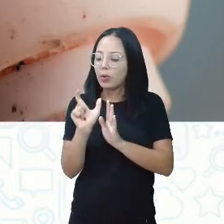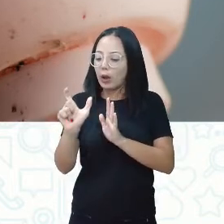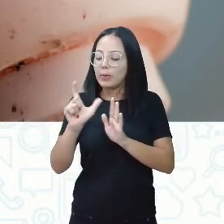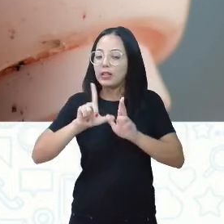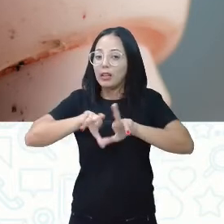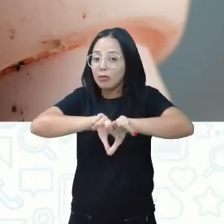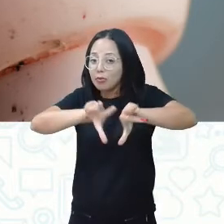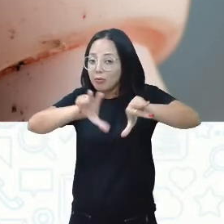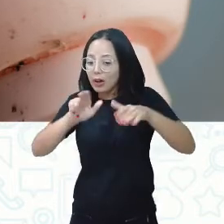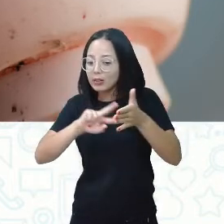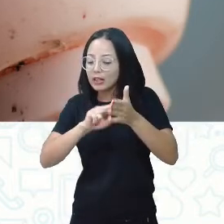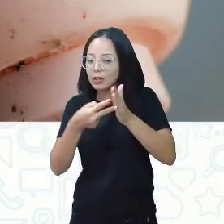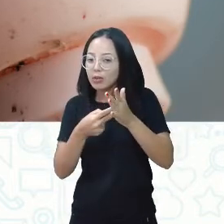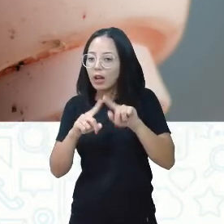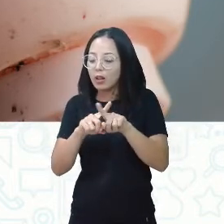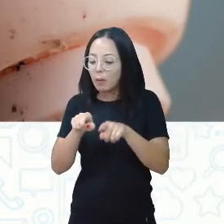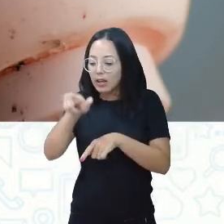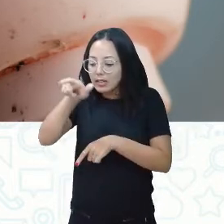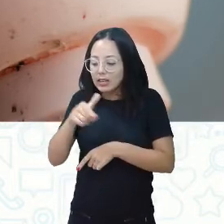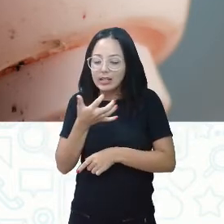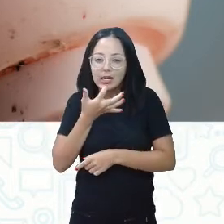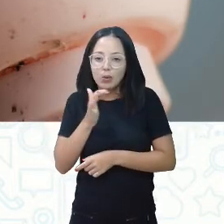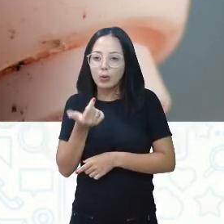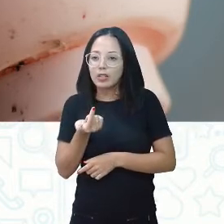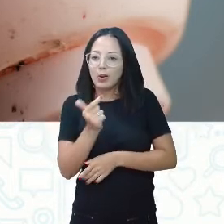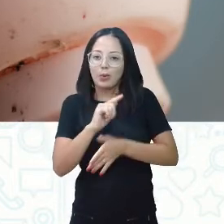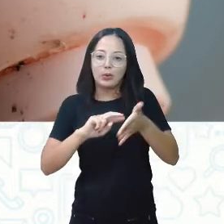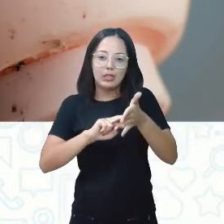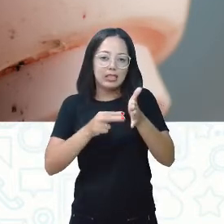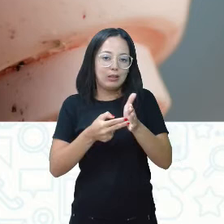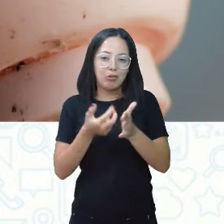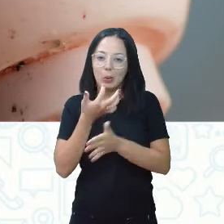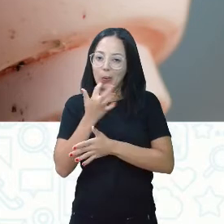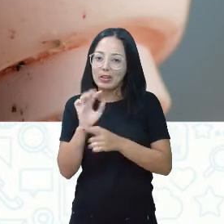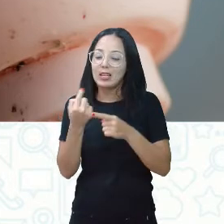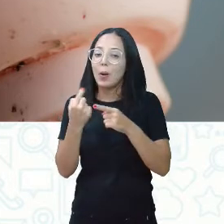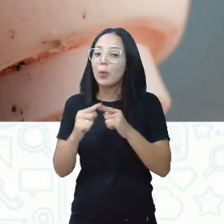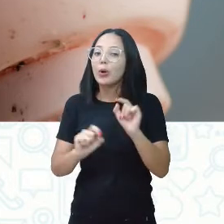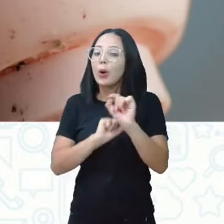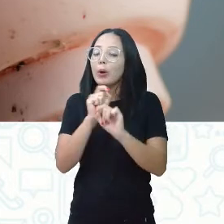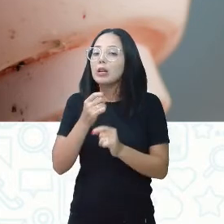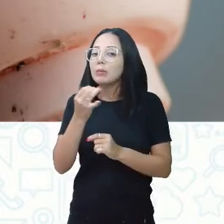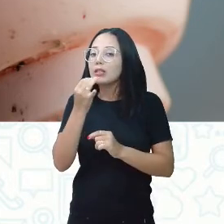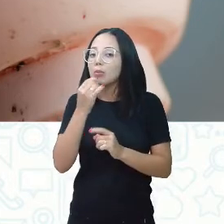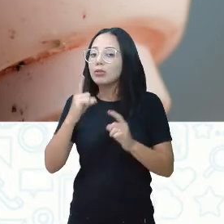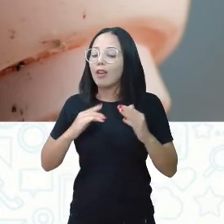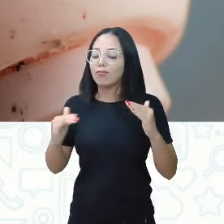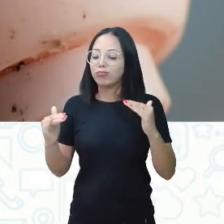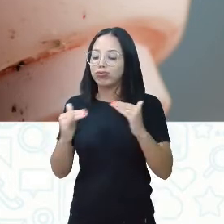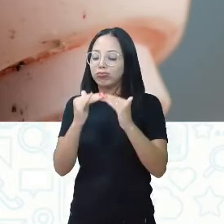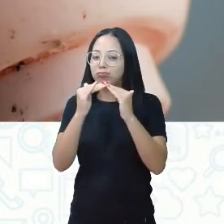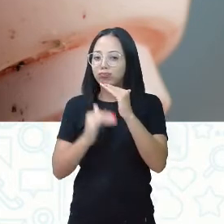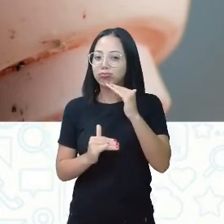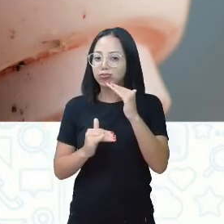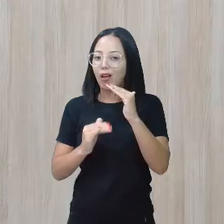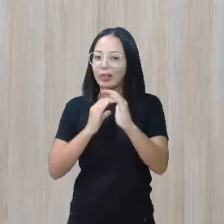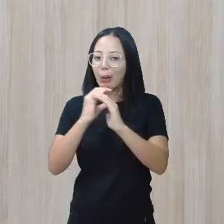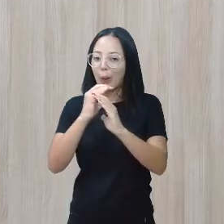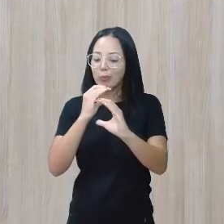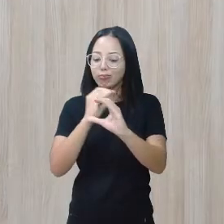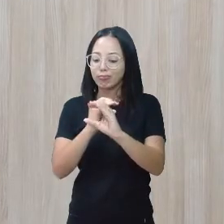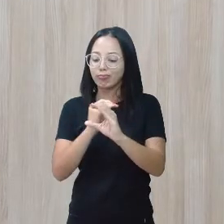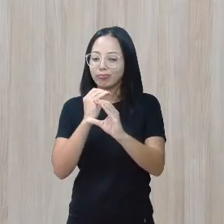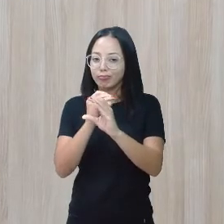Antônio não conhecia o outro sentido empregado por João, né? Então, é quando há essa incompatibilidade na comunicação,